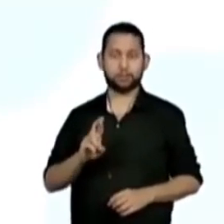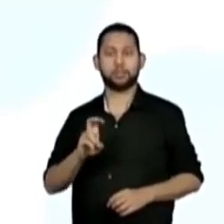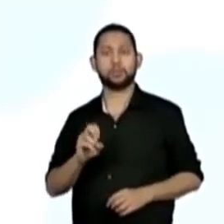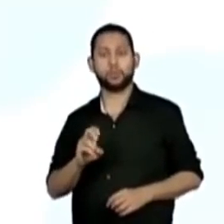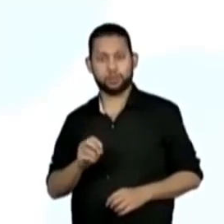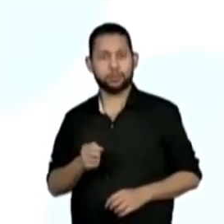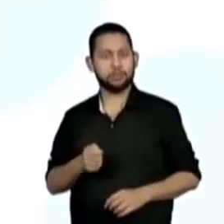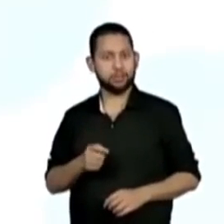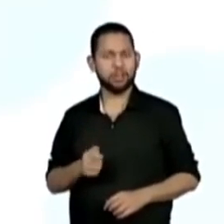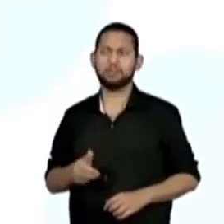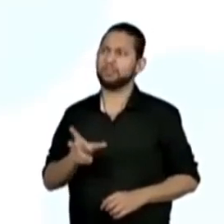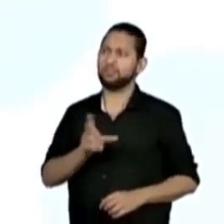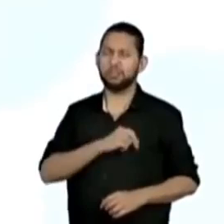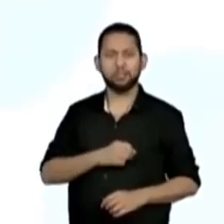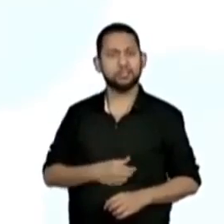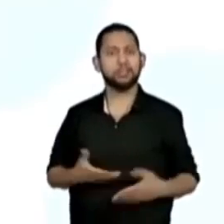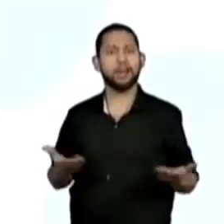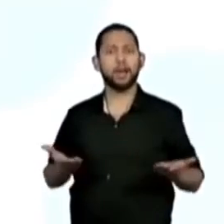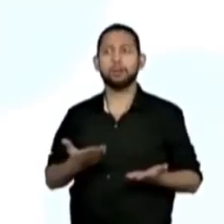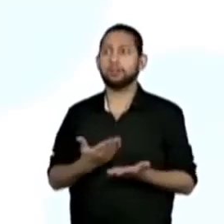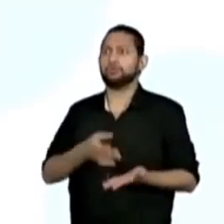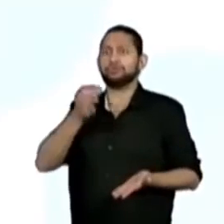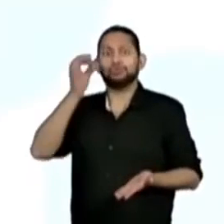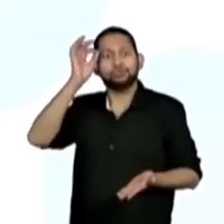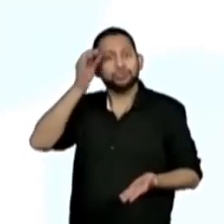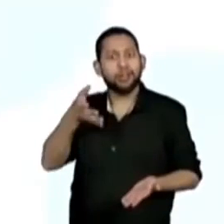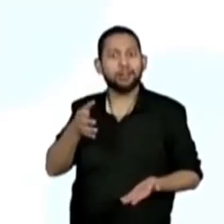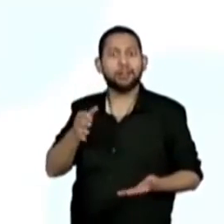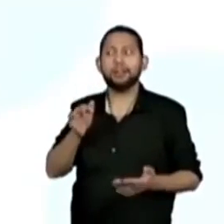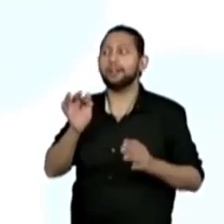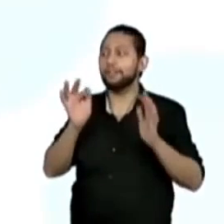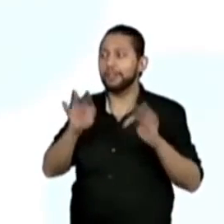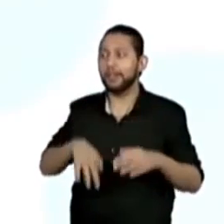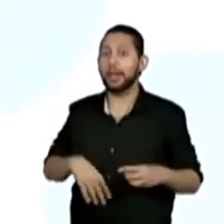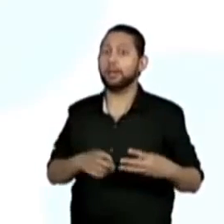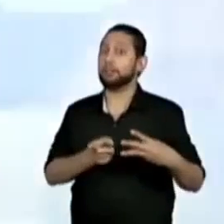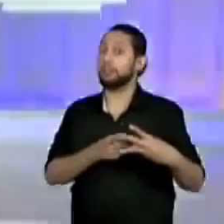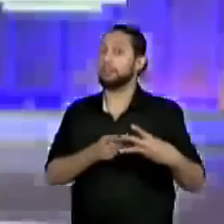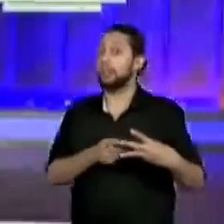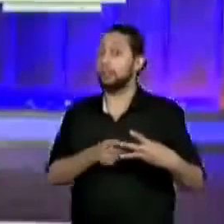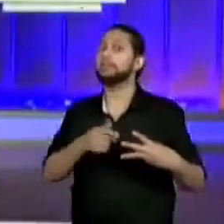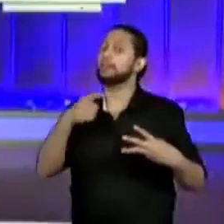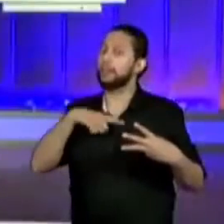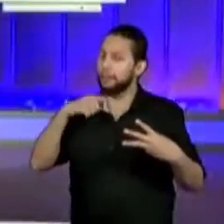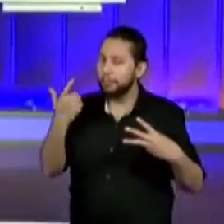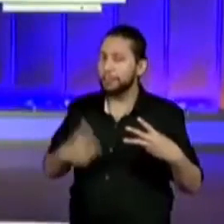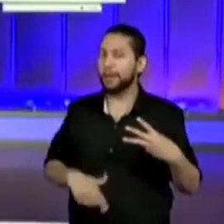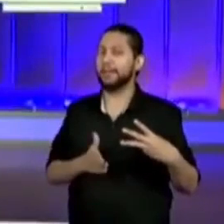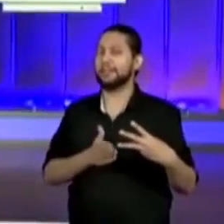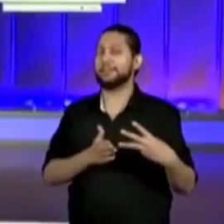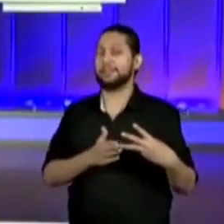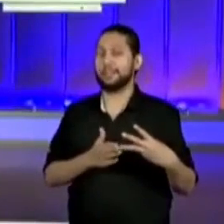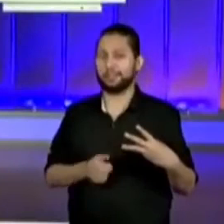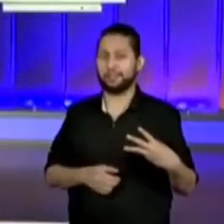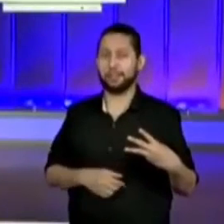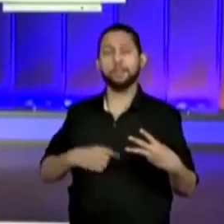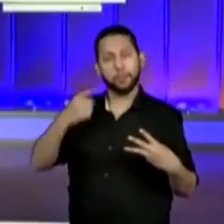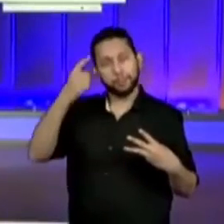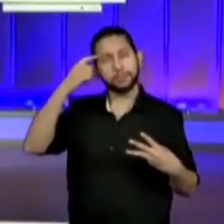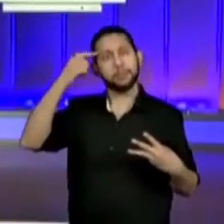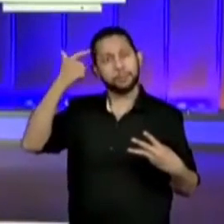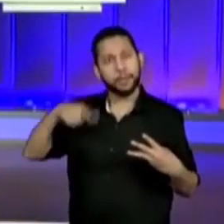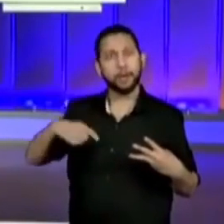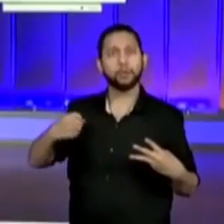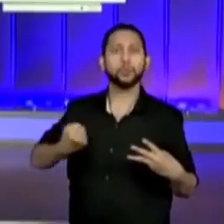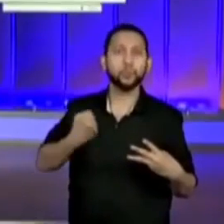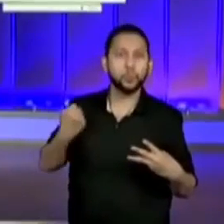Puxa vida nossa aula está chegando ao final mas ainda vamos conseguir pensar em mais alguns